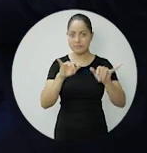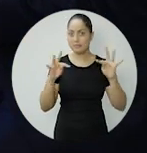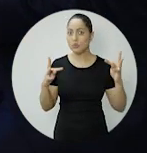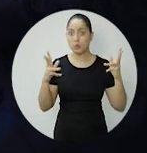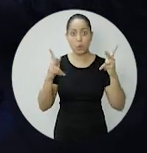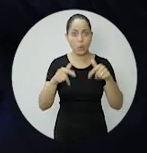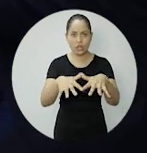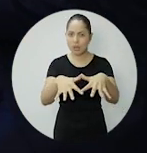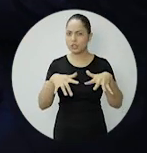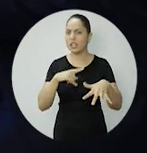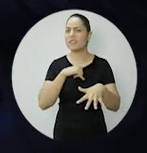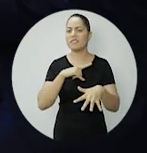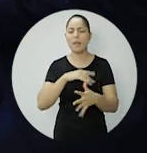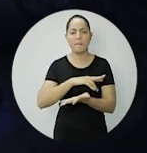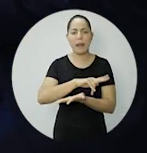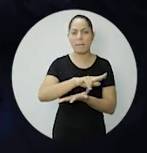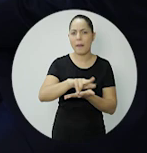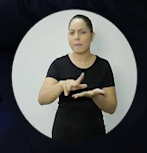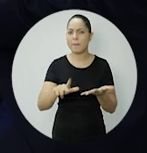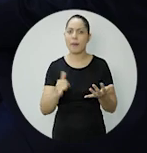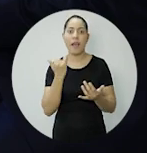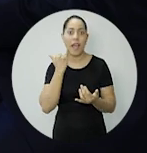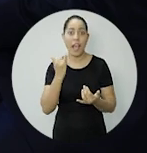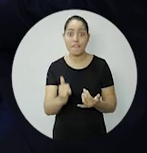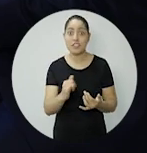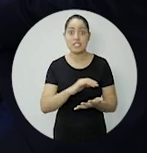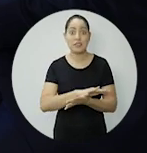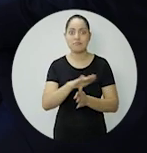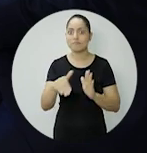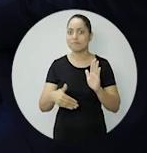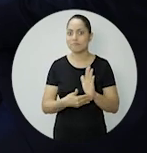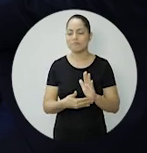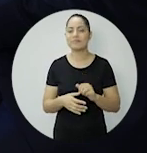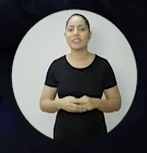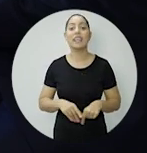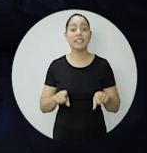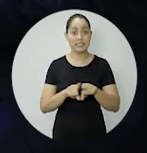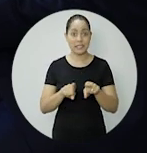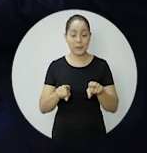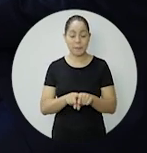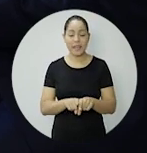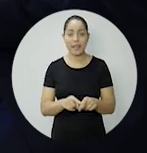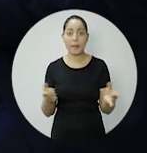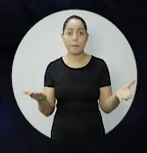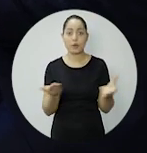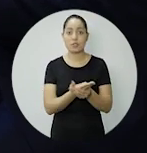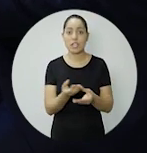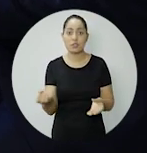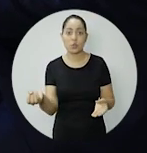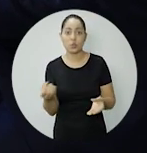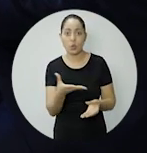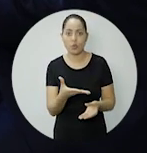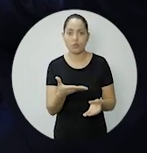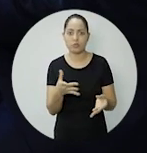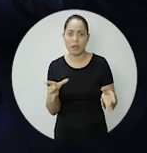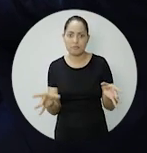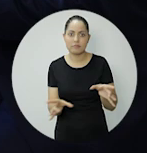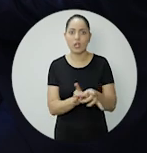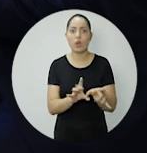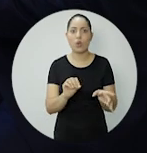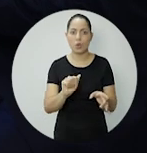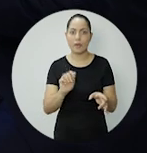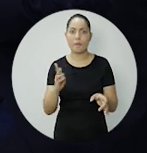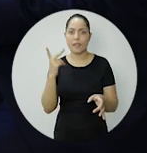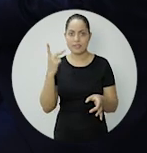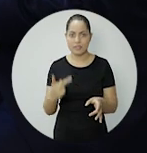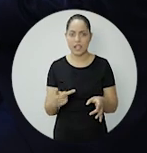publicações as próximas audiências e avisar ele da sua pauta de audiência da semana. ele tem ainda todos os andamentos novos dos